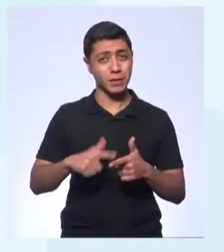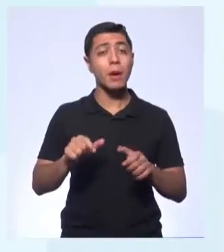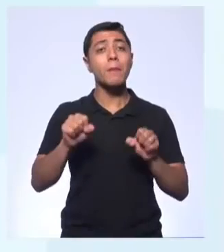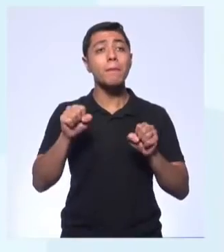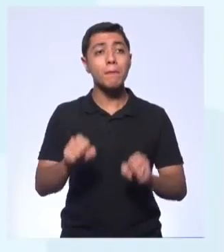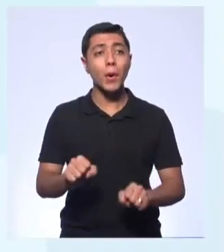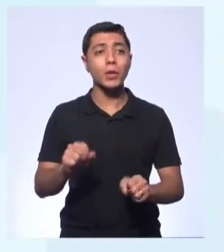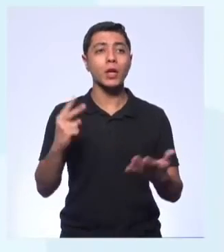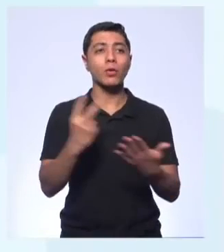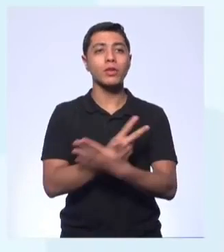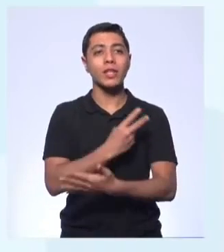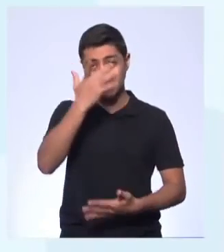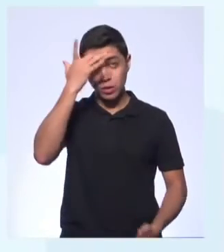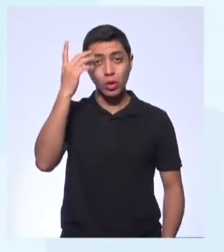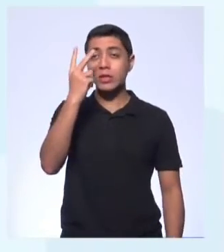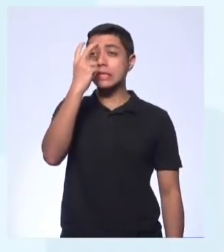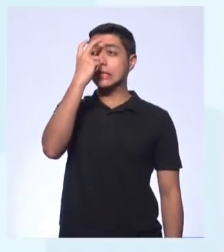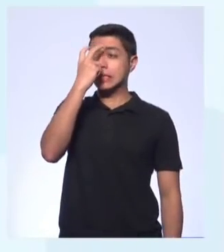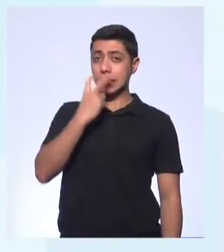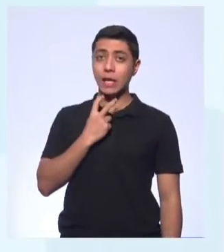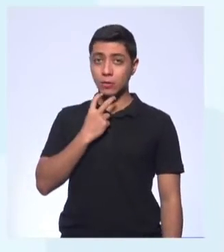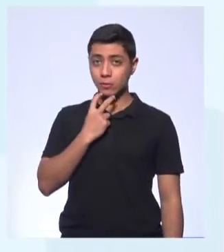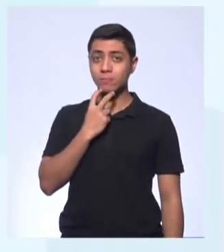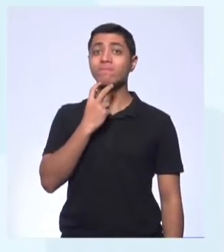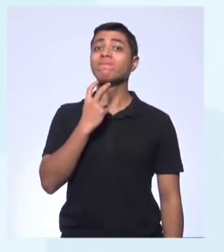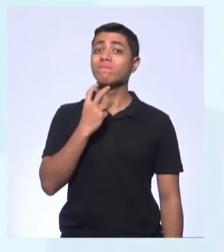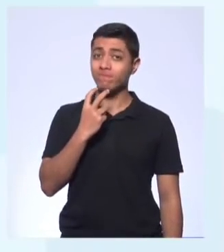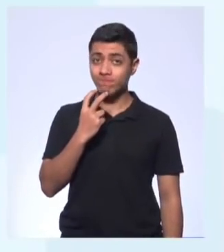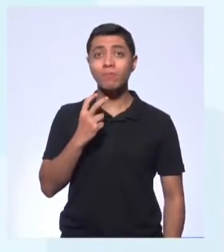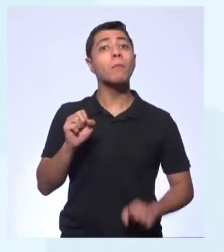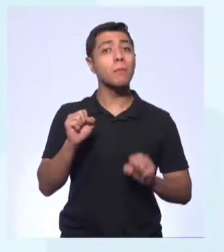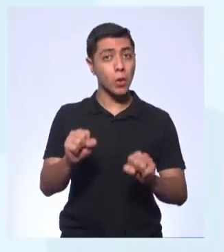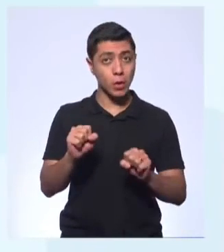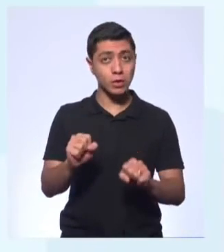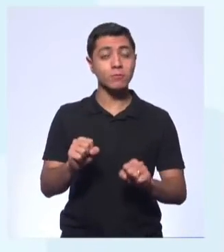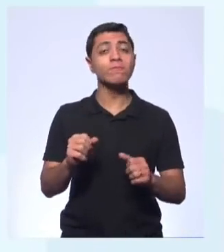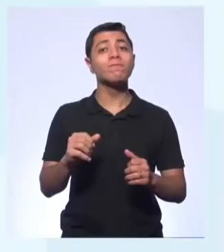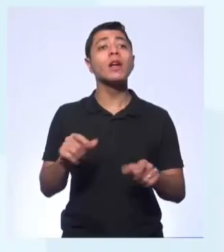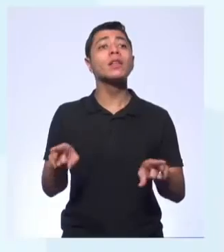ou até cegueira total. Tá? E aí a gente tem